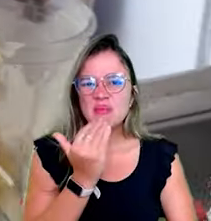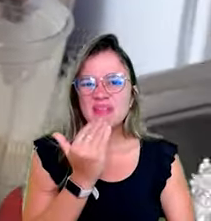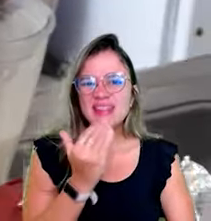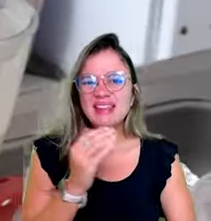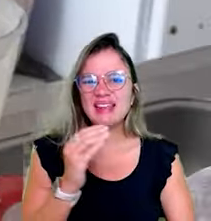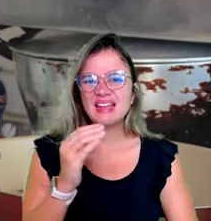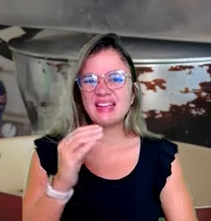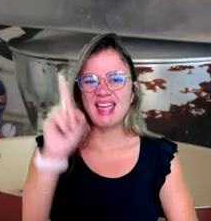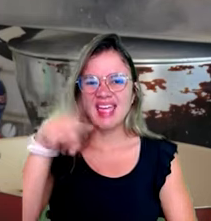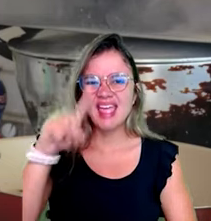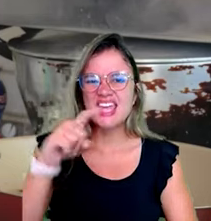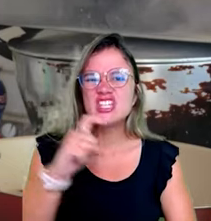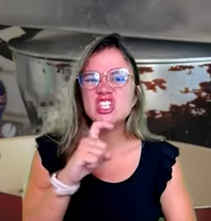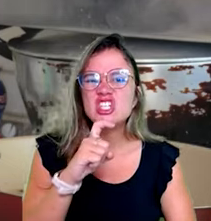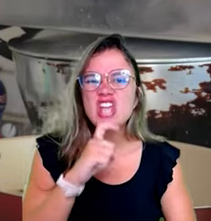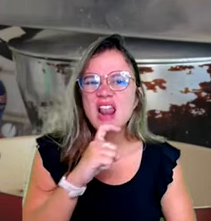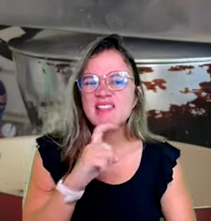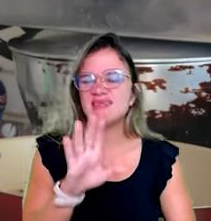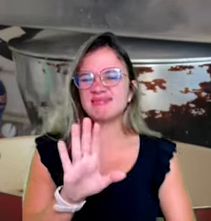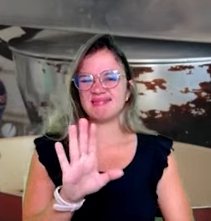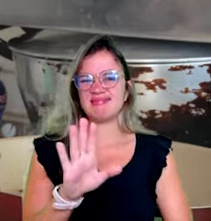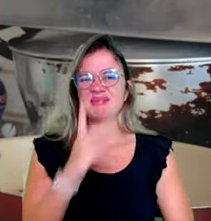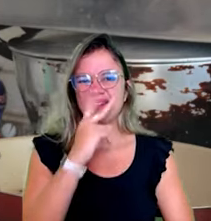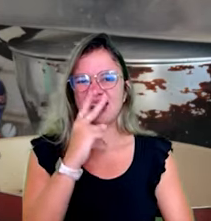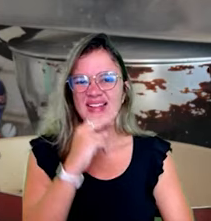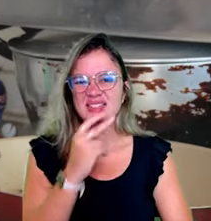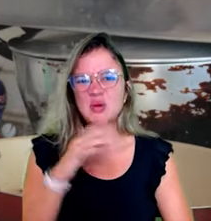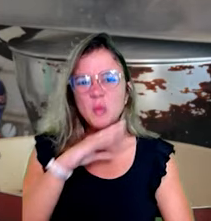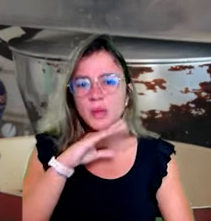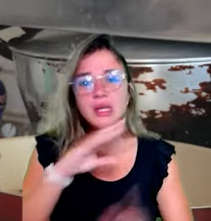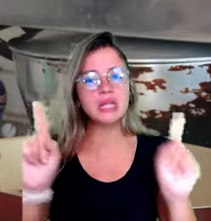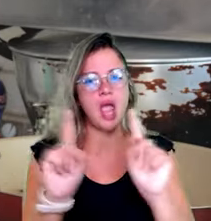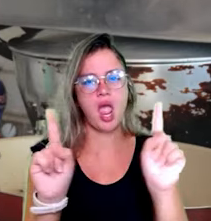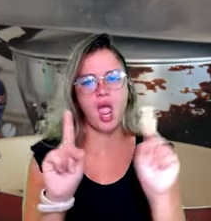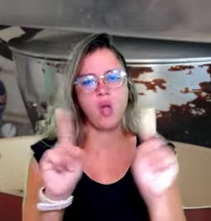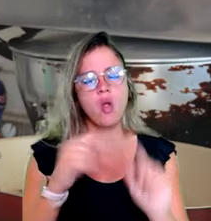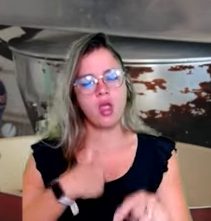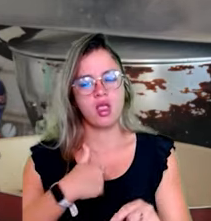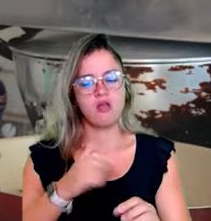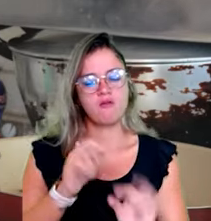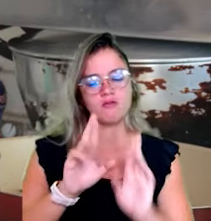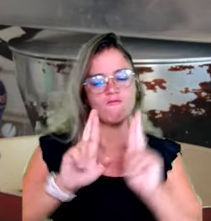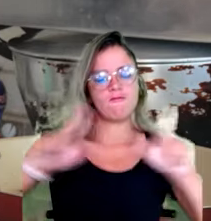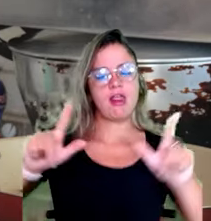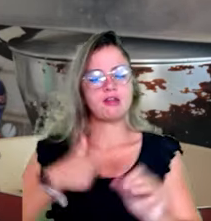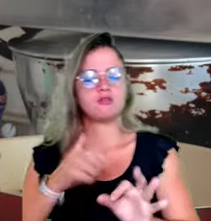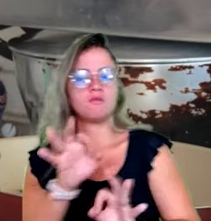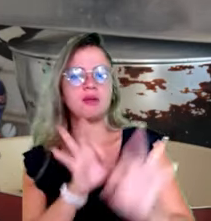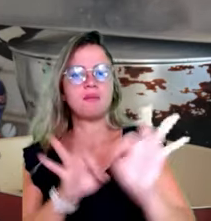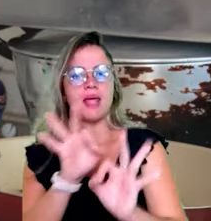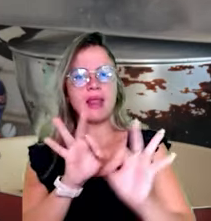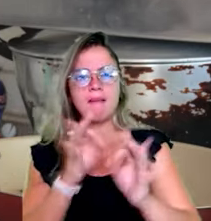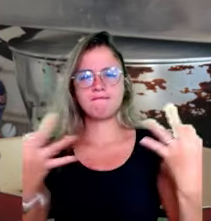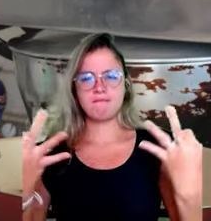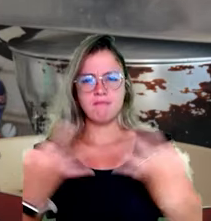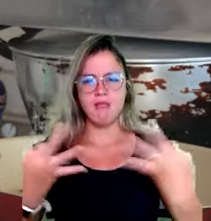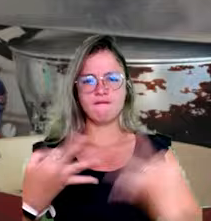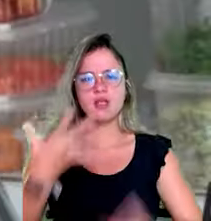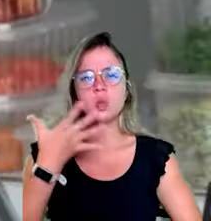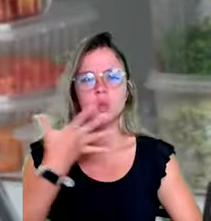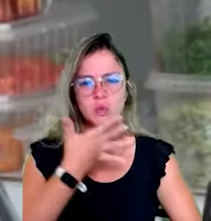de descongelada, fica aquela água embaixo. Então, essa crença limitante eu tô tentando tirar ainda dos meus